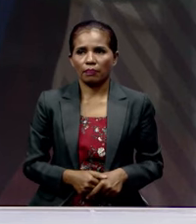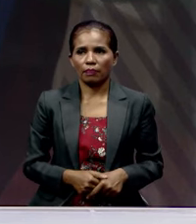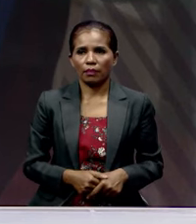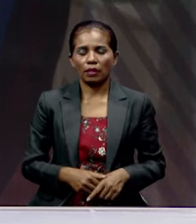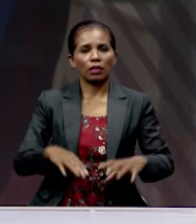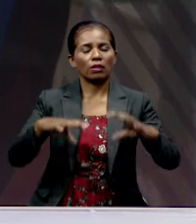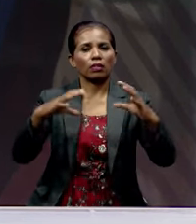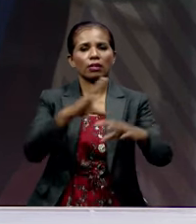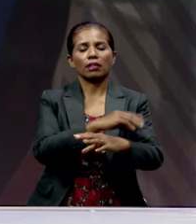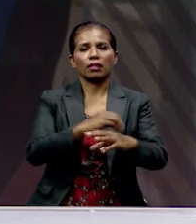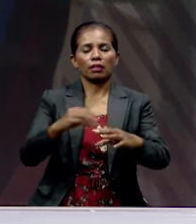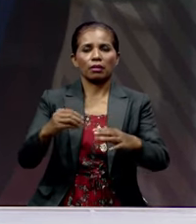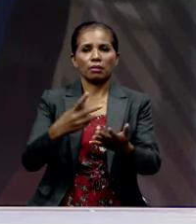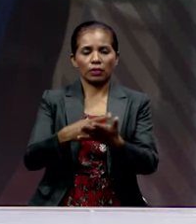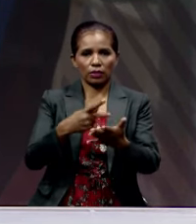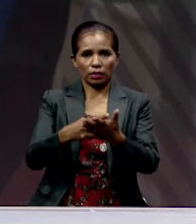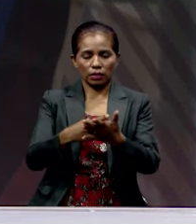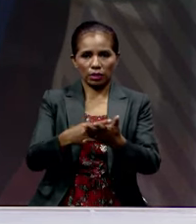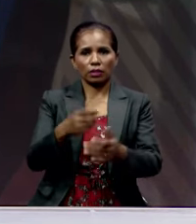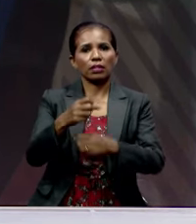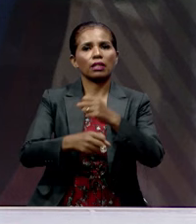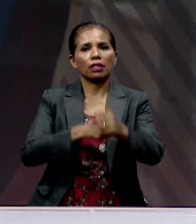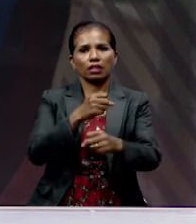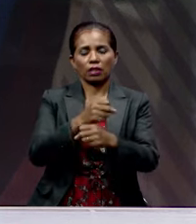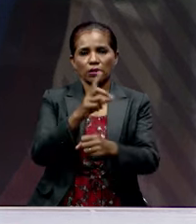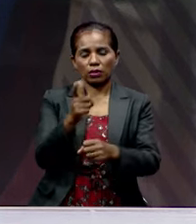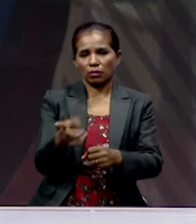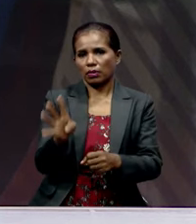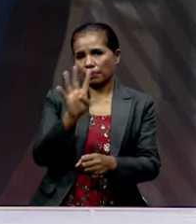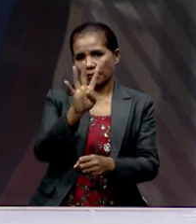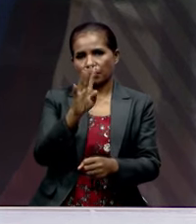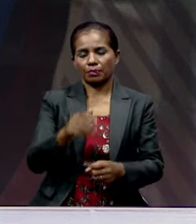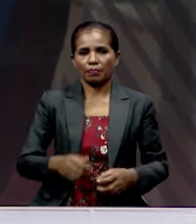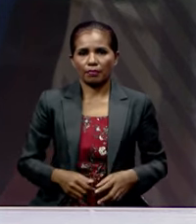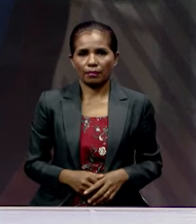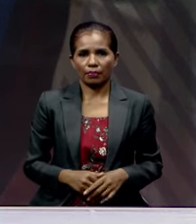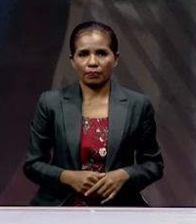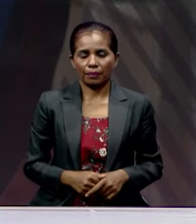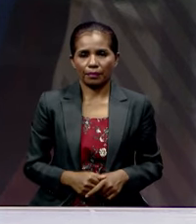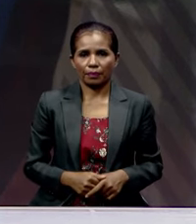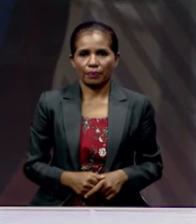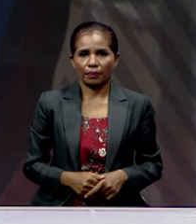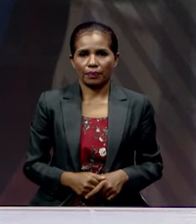Construção do projeto Pelican Paradise se arrou e atina rihun rua Rolestin Hat.